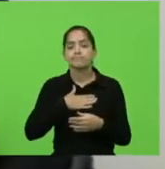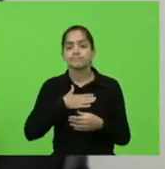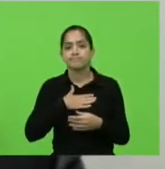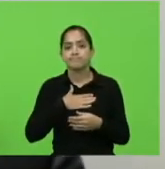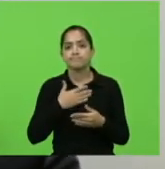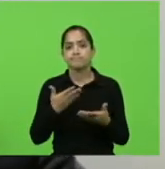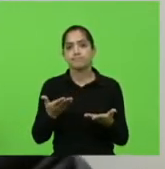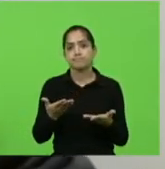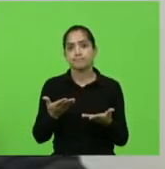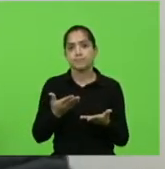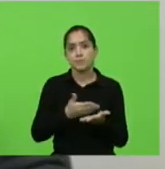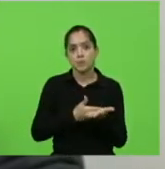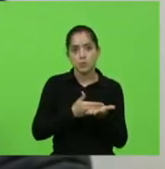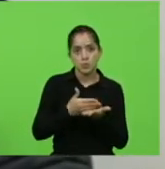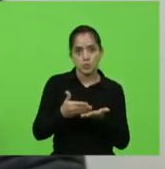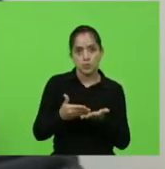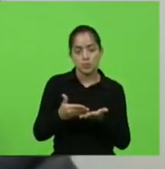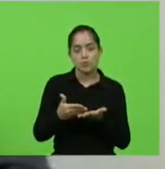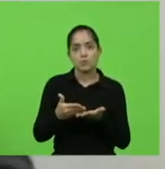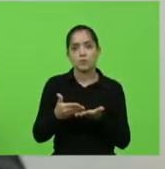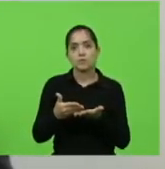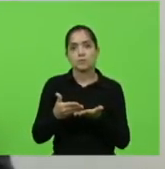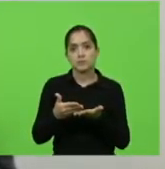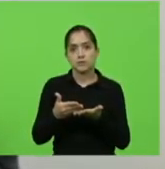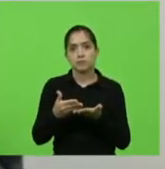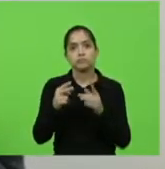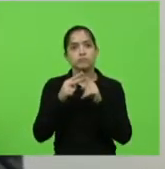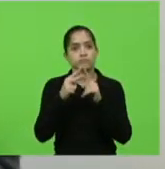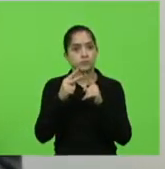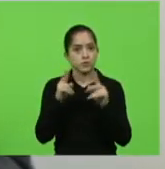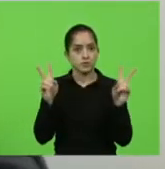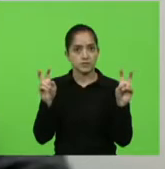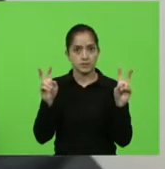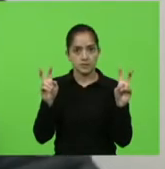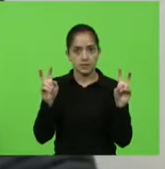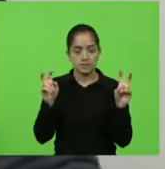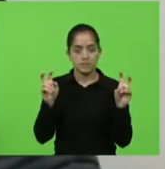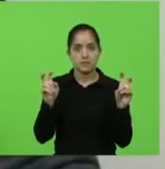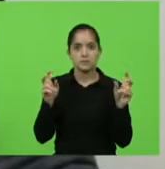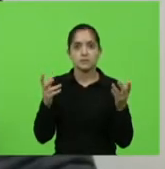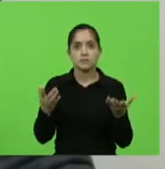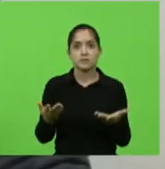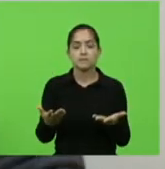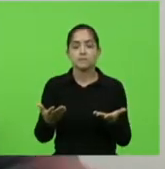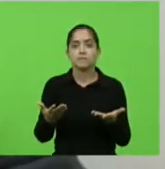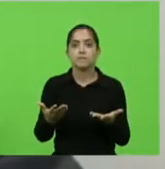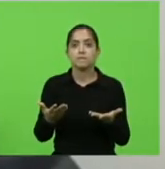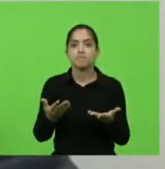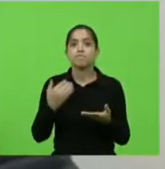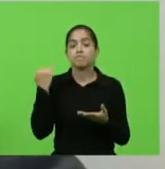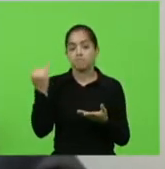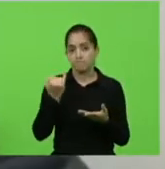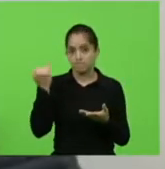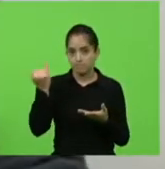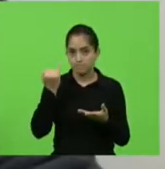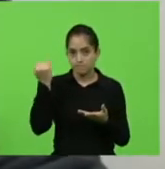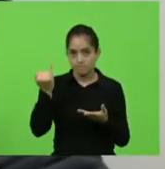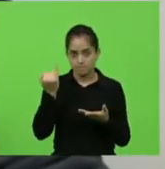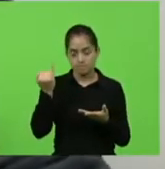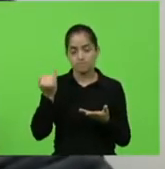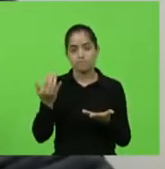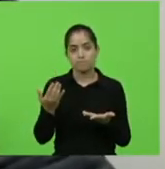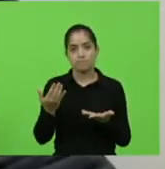hoje, inicialmente aqui, tocar em dois temas, dois assuntos, importantes e atuais,